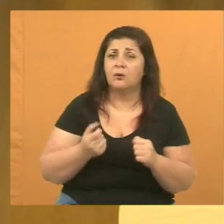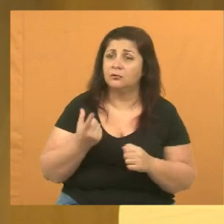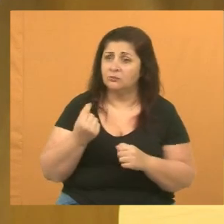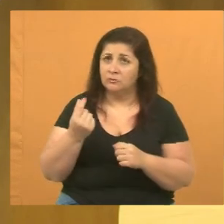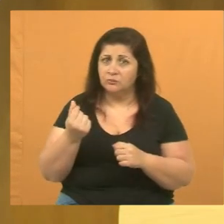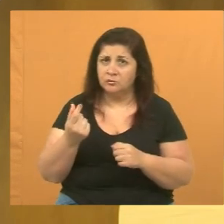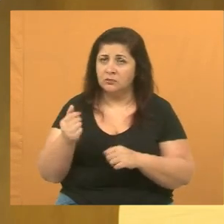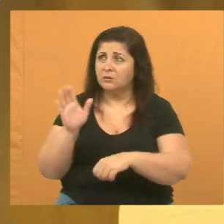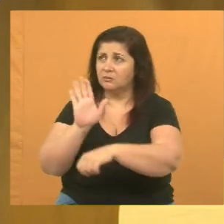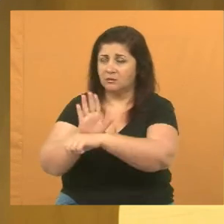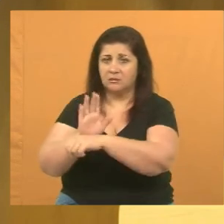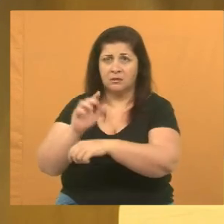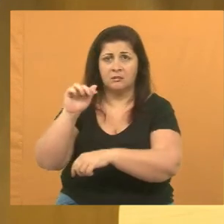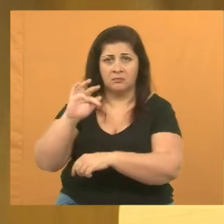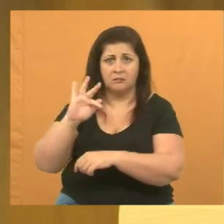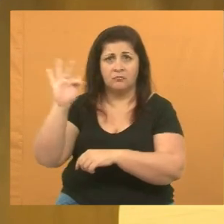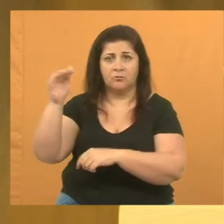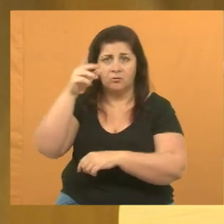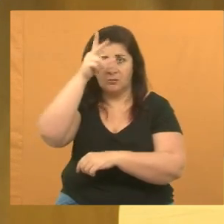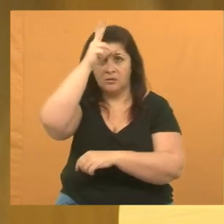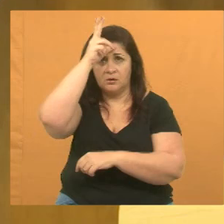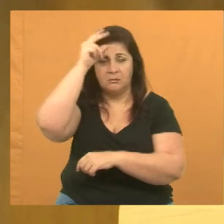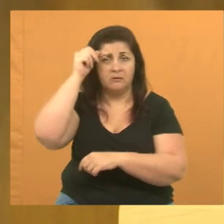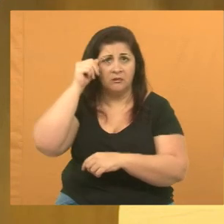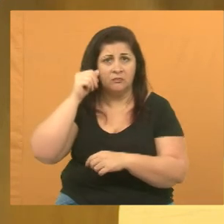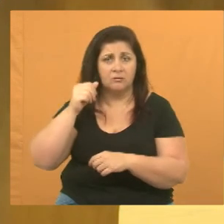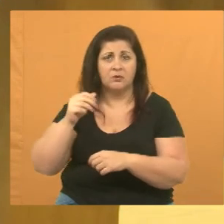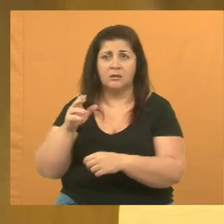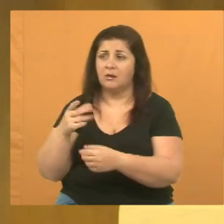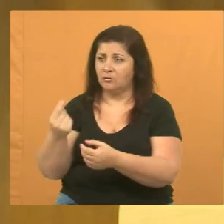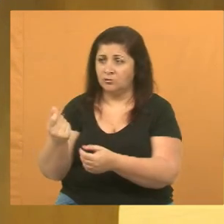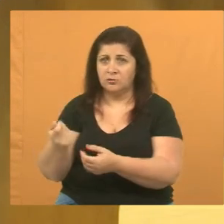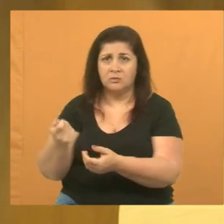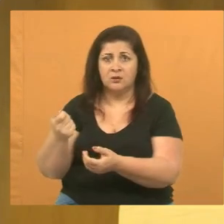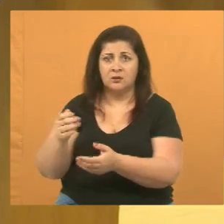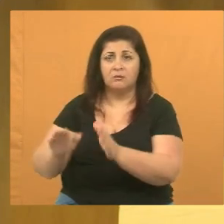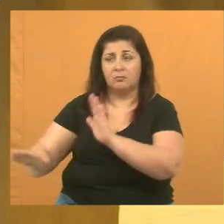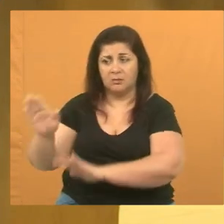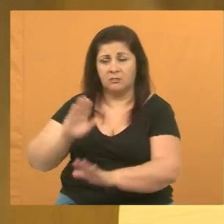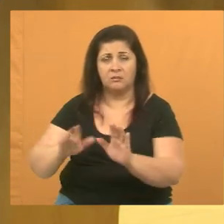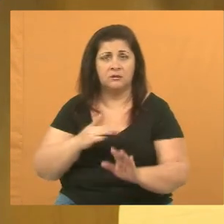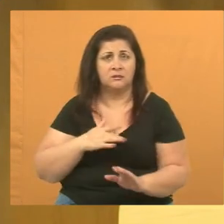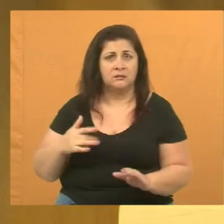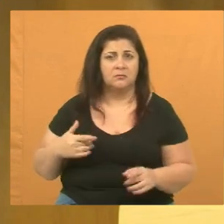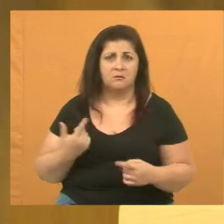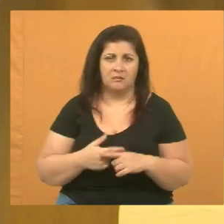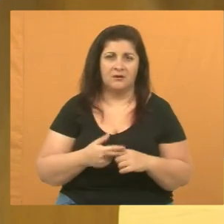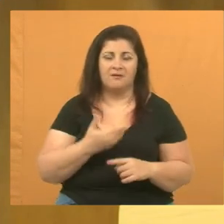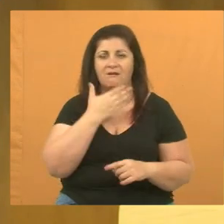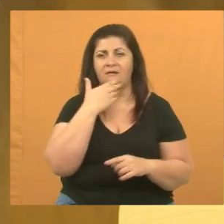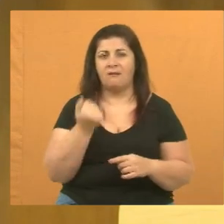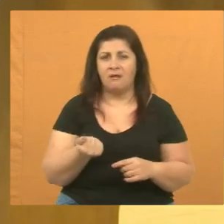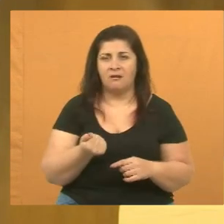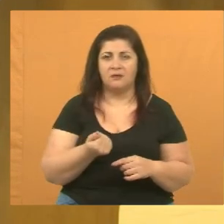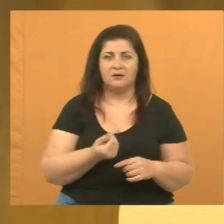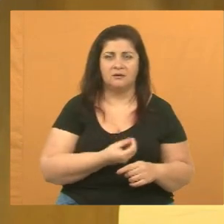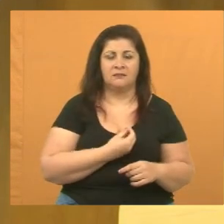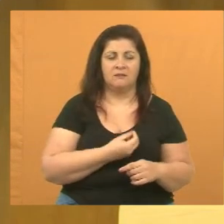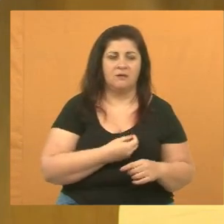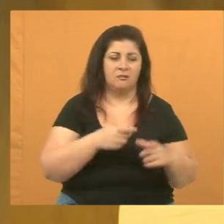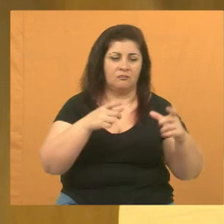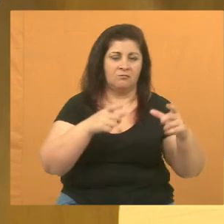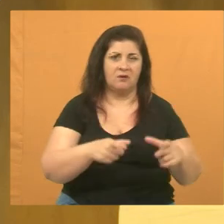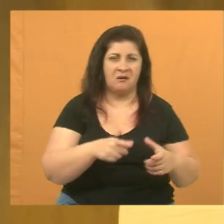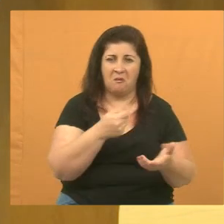dinheiro servir também para a nossa saúde da cidade de Jacareí. Que é fácil, né? Morar num bairro que não paga o IPTU, não